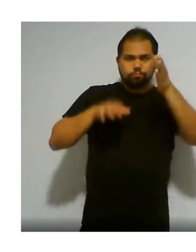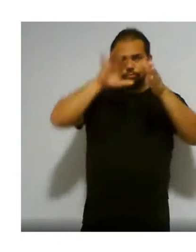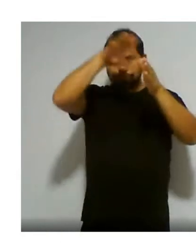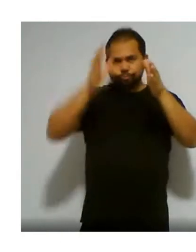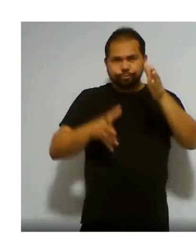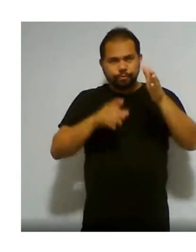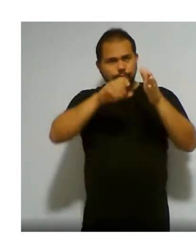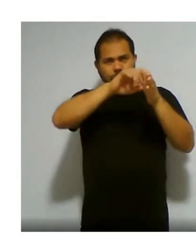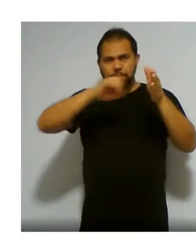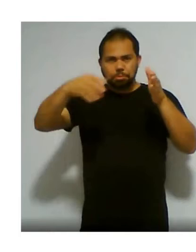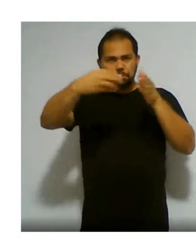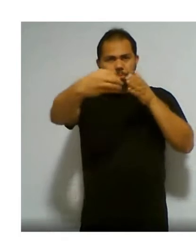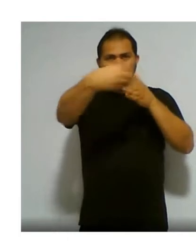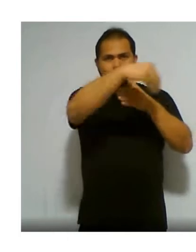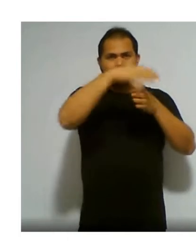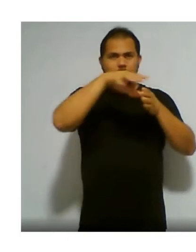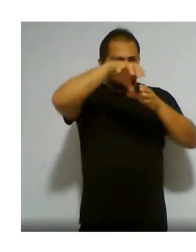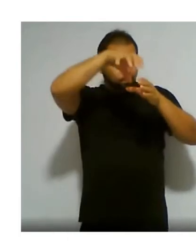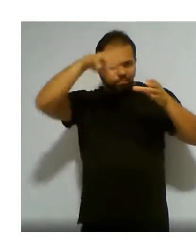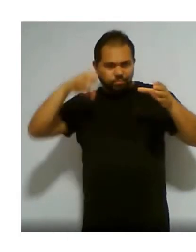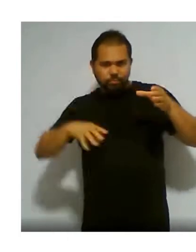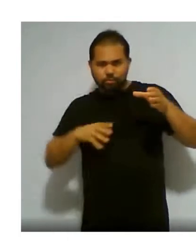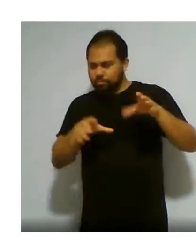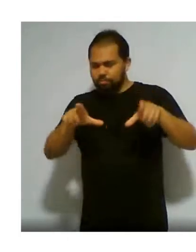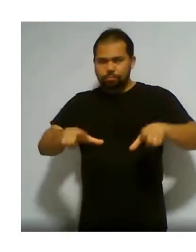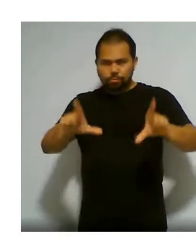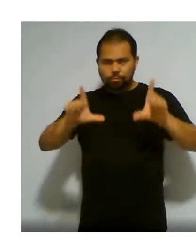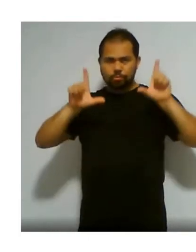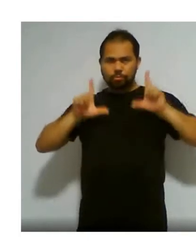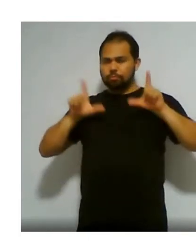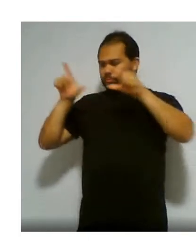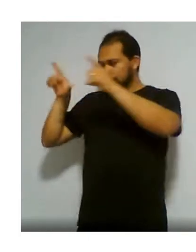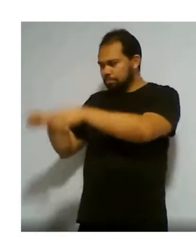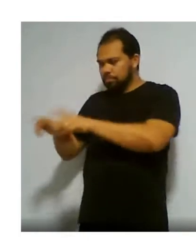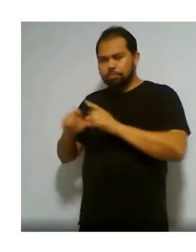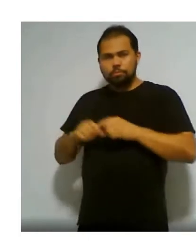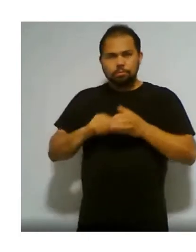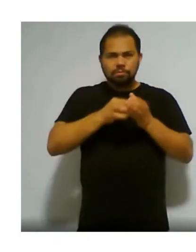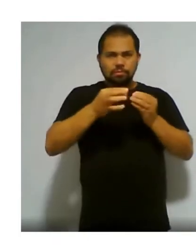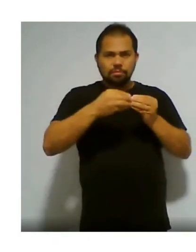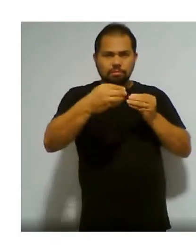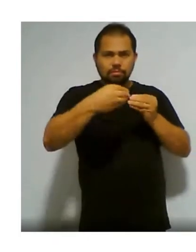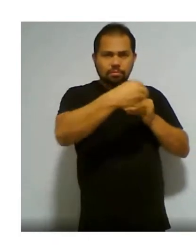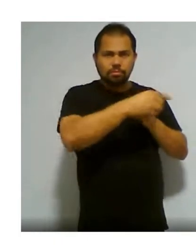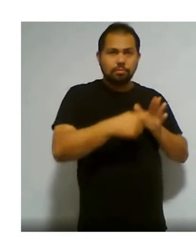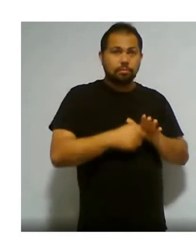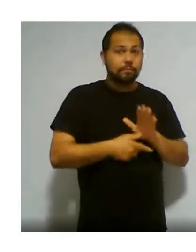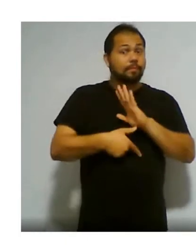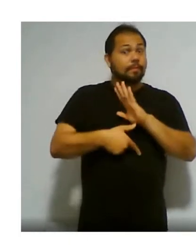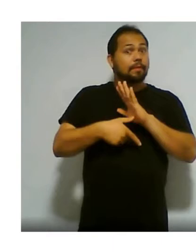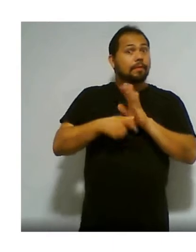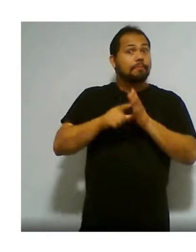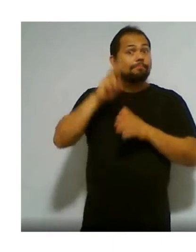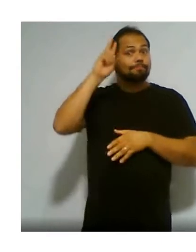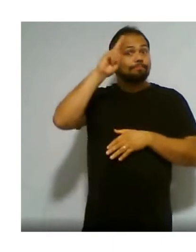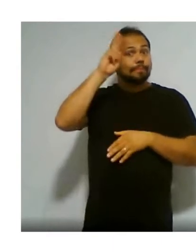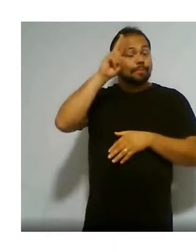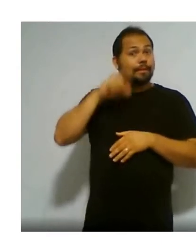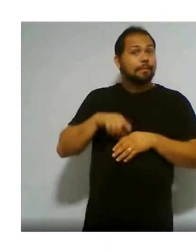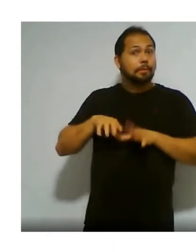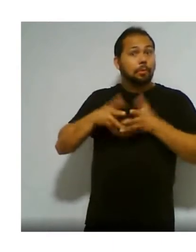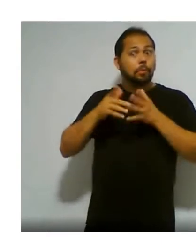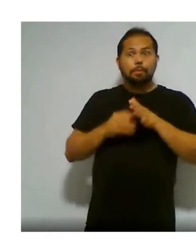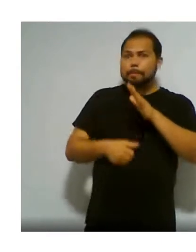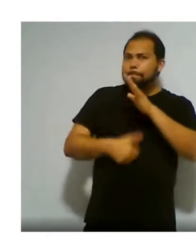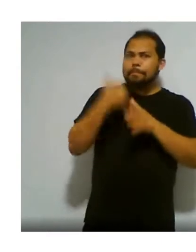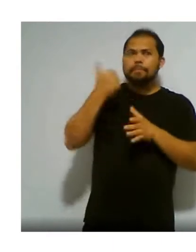os cabos, lembra, para dar manutenção no computador. A primeira coisa que você faz, primeiro de todas, é obviamente desligar o computador e retirar